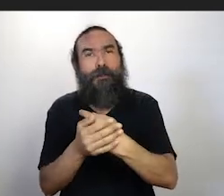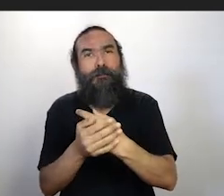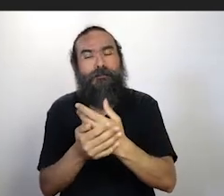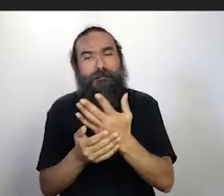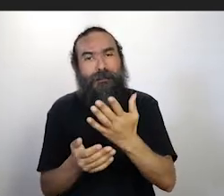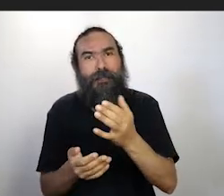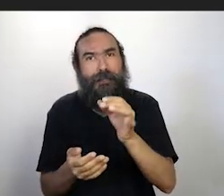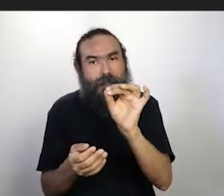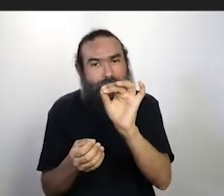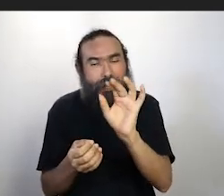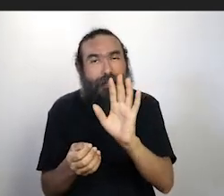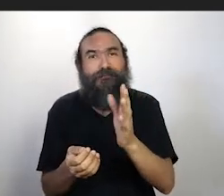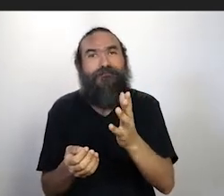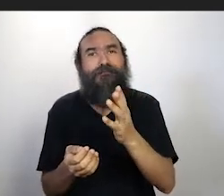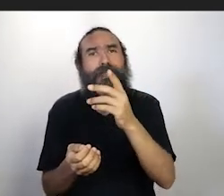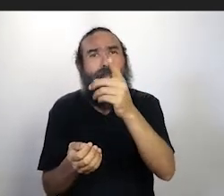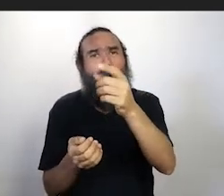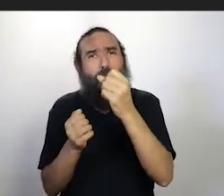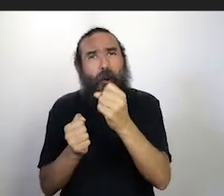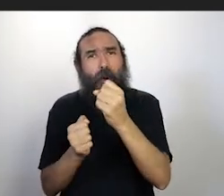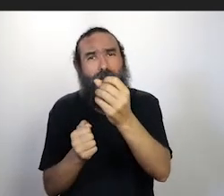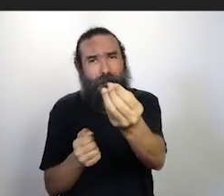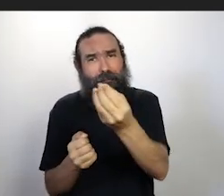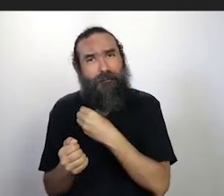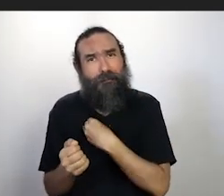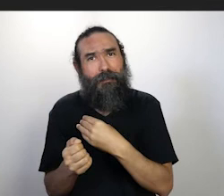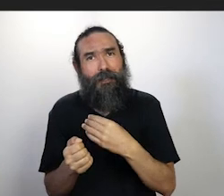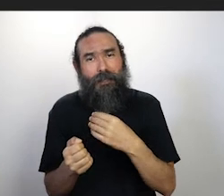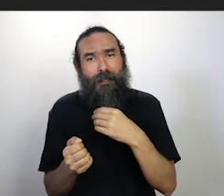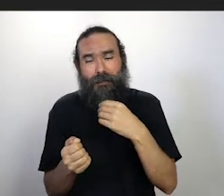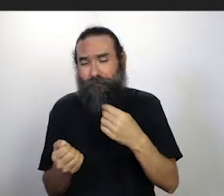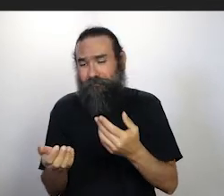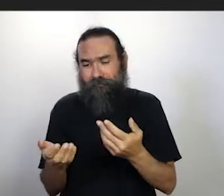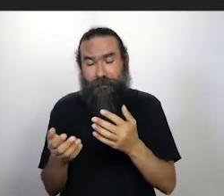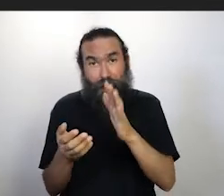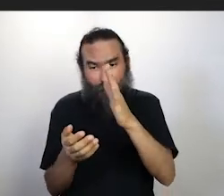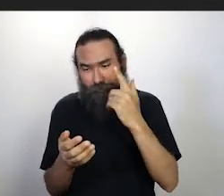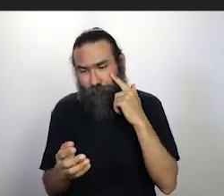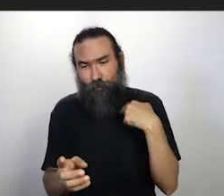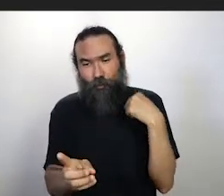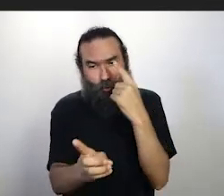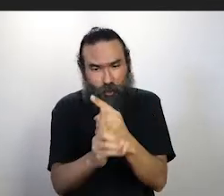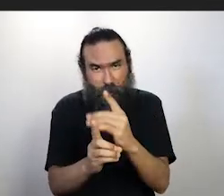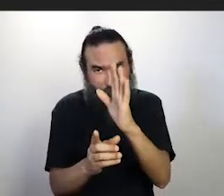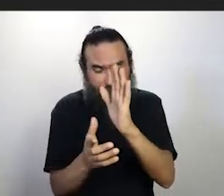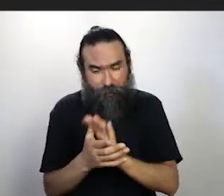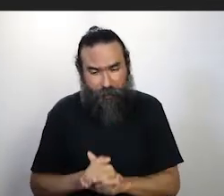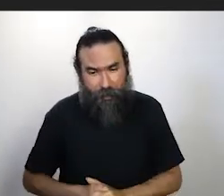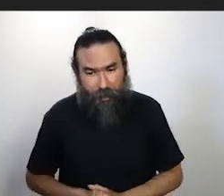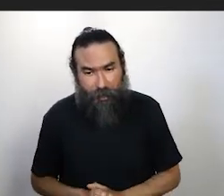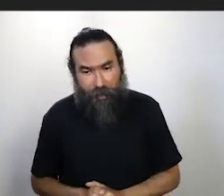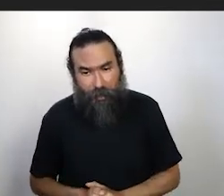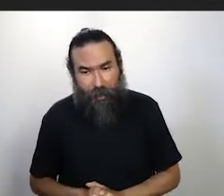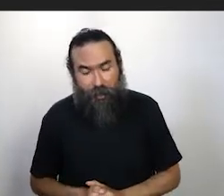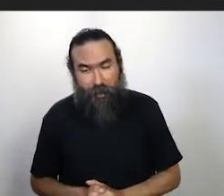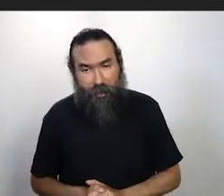Participante. Ai, Narelle, me manda no WhatsApp, Narelle, que eu estou procurando. Achei, bate-papo.